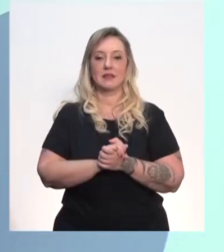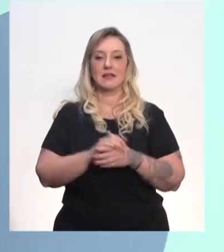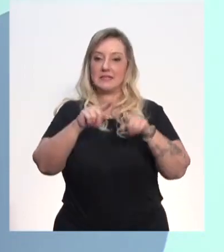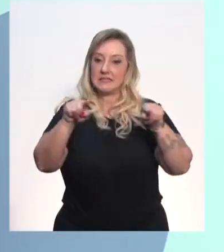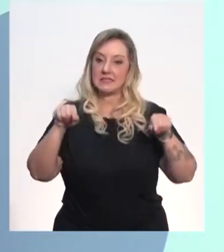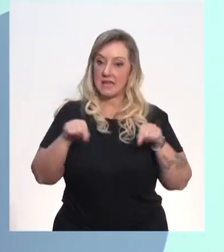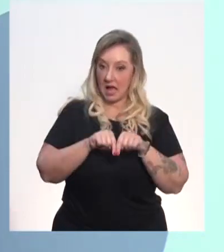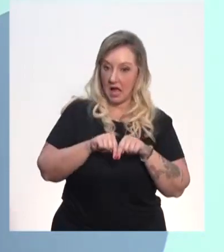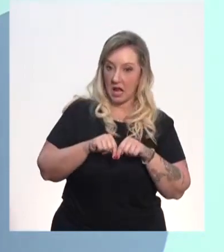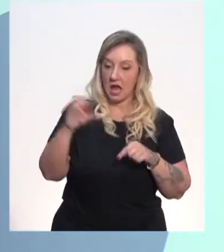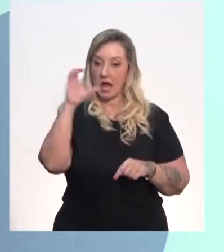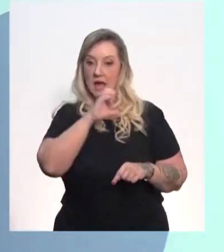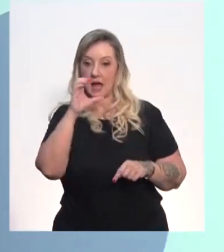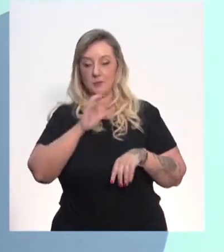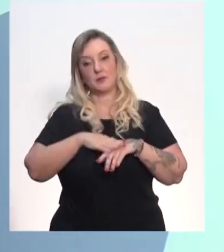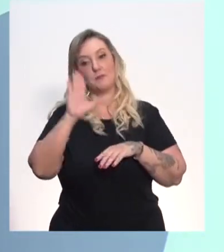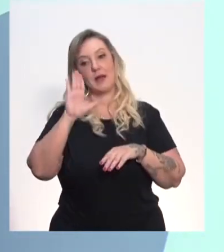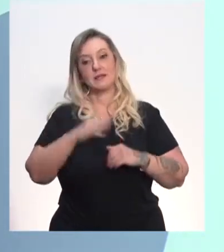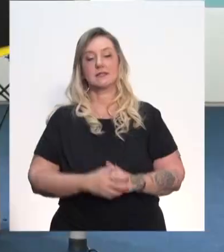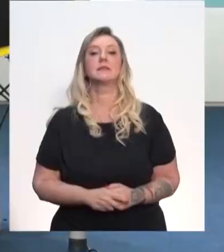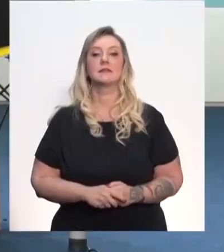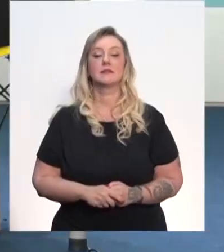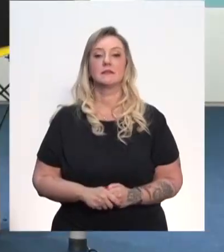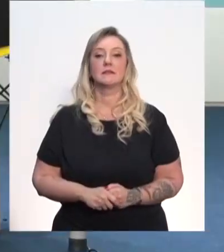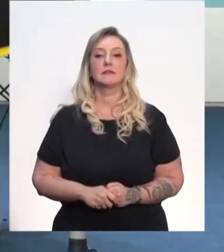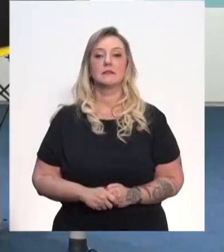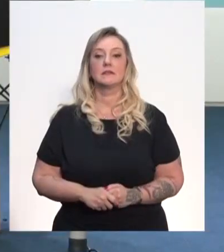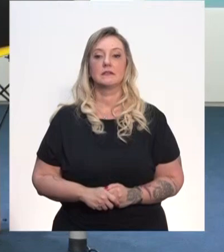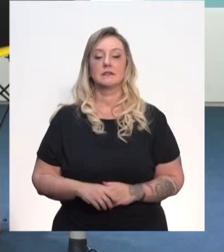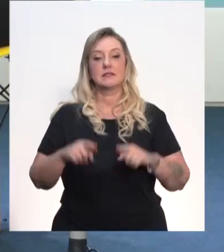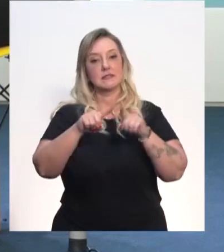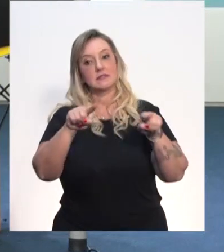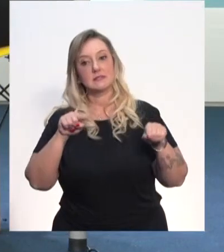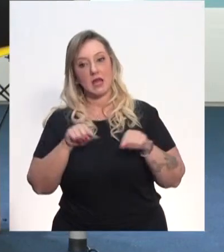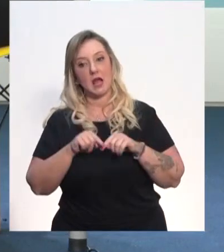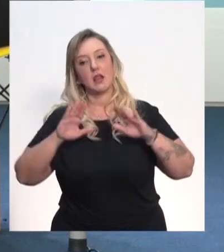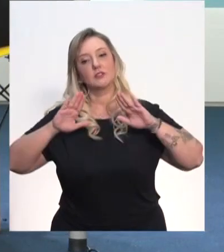com os alunos. Então, nesse cenário de retomada, vou pedir para pôr na tela,